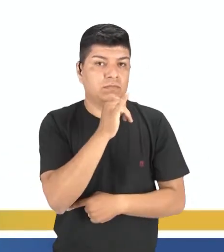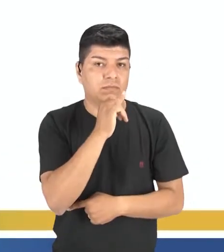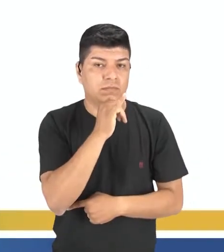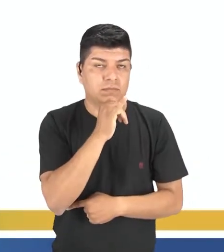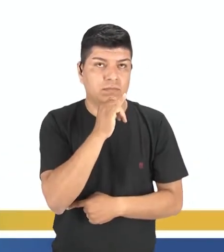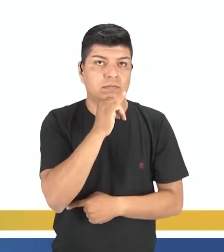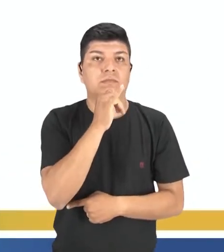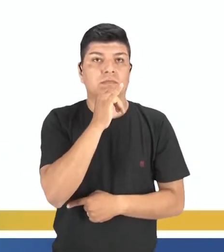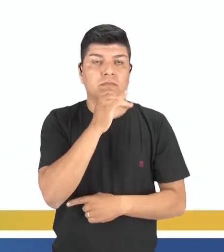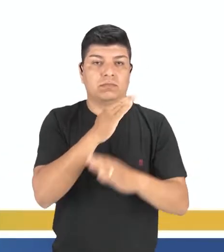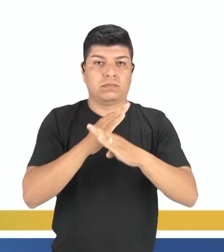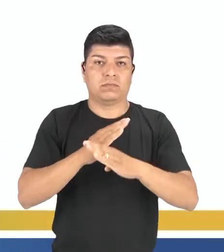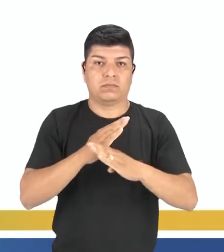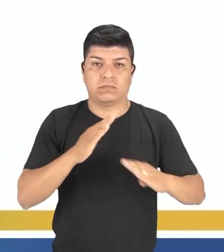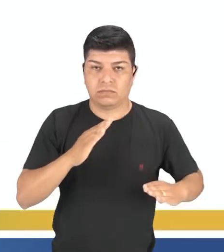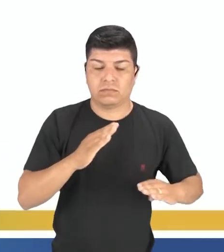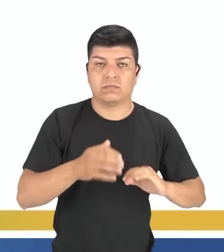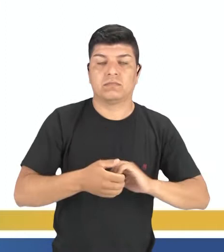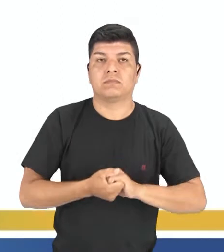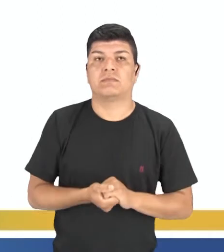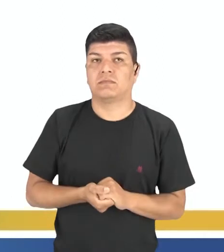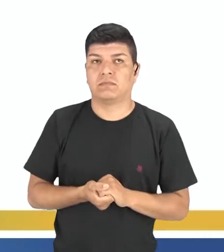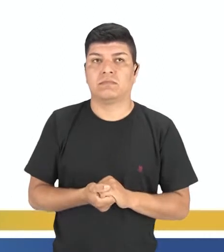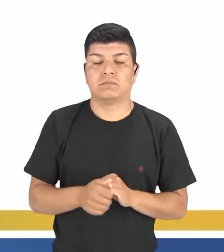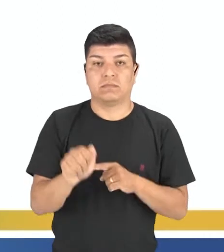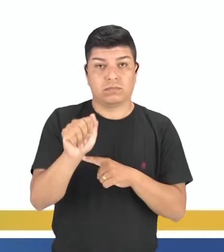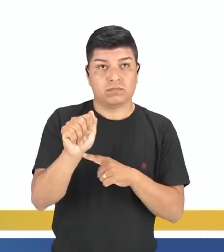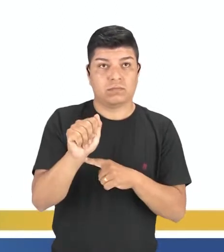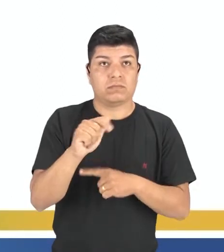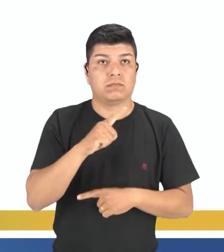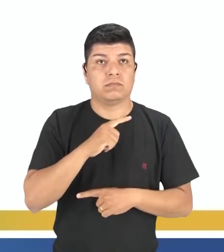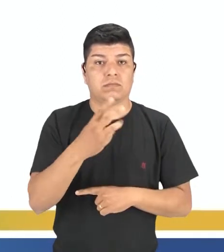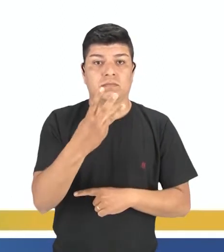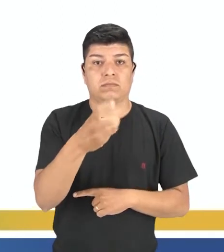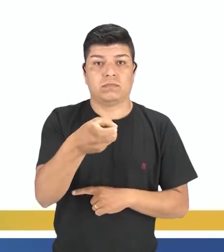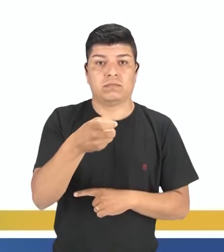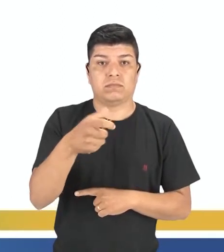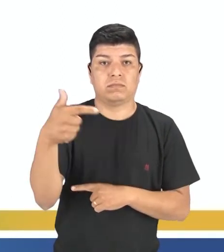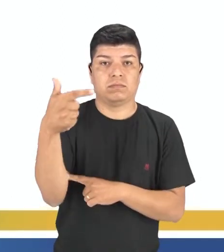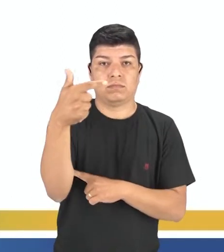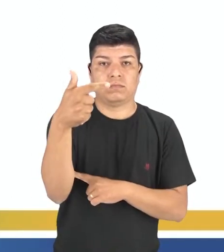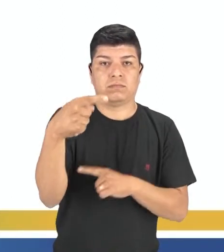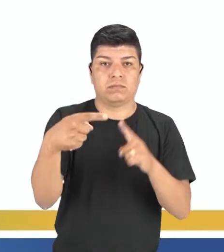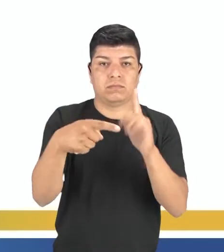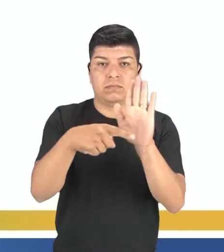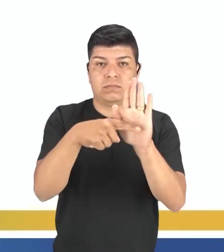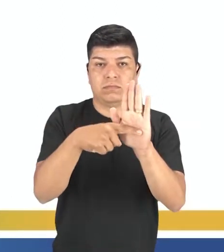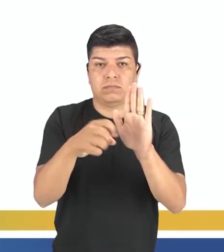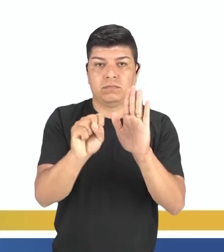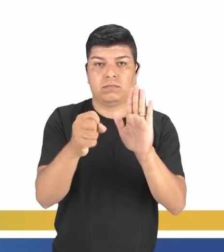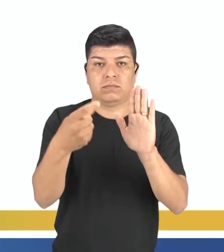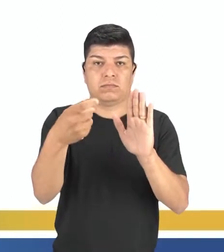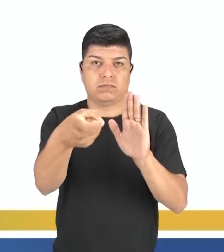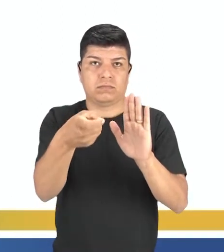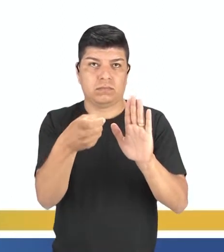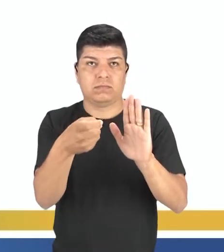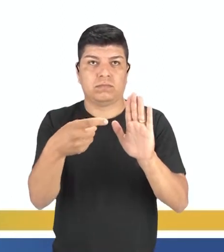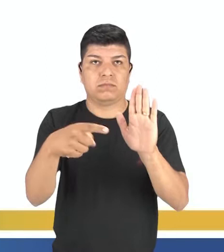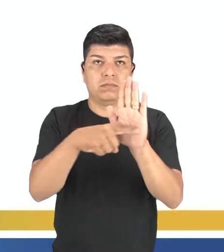de inequações de segundo grau. Na letra A, temos 3x² menos 8x menos